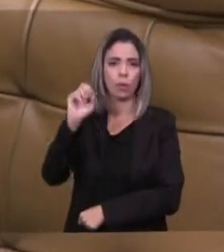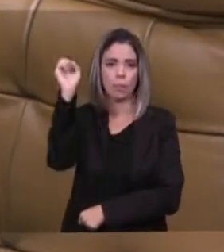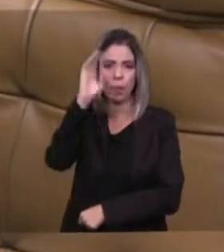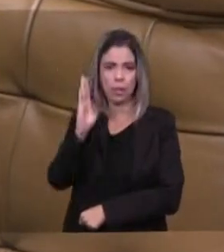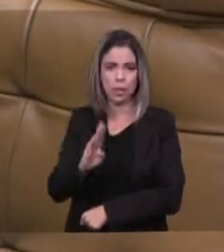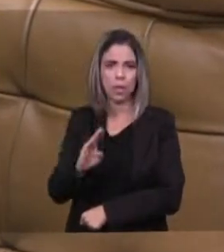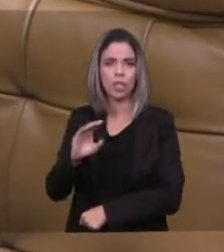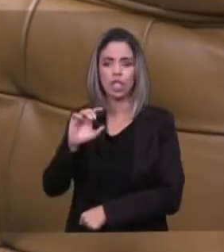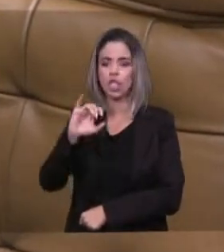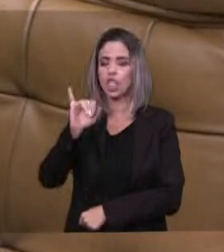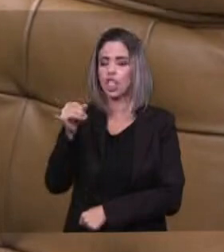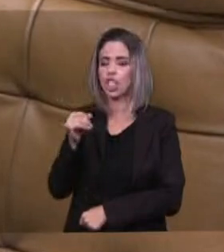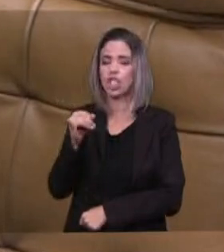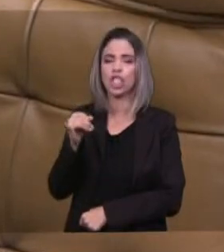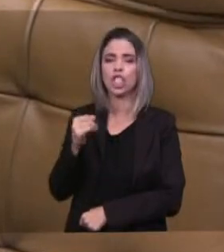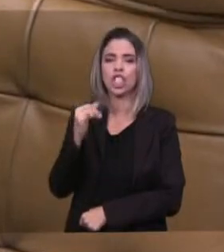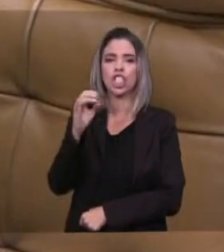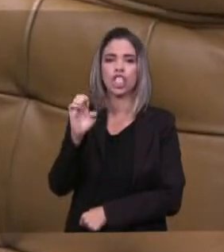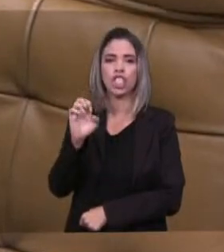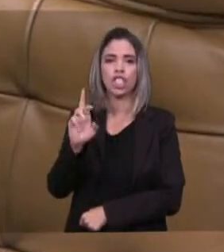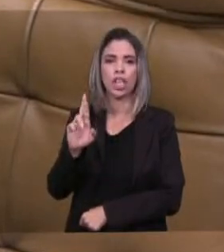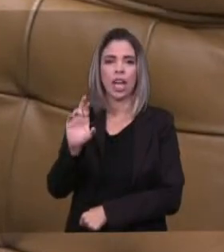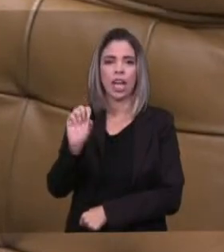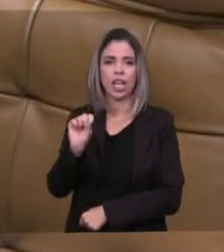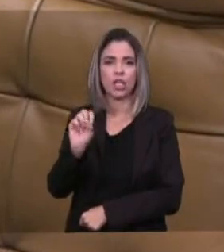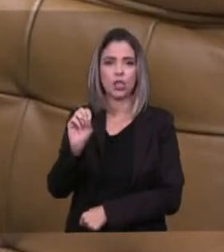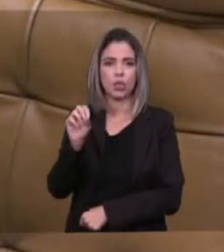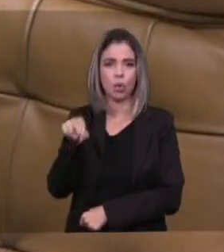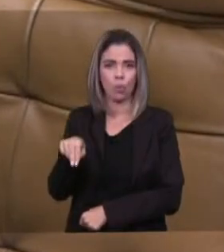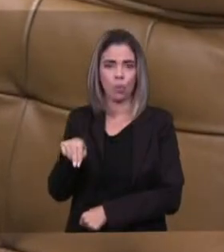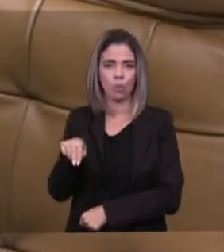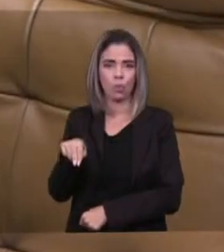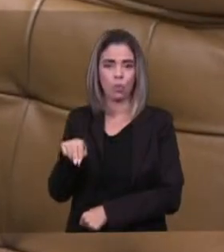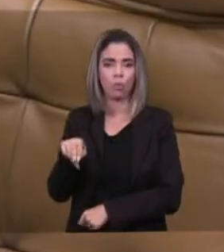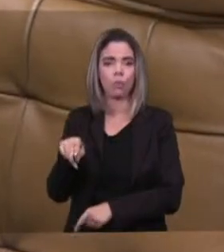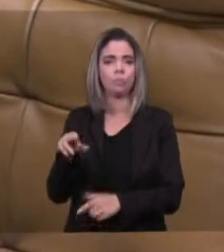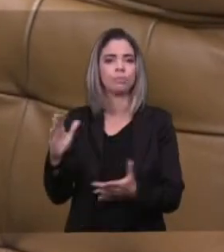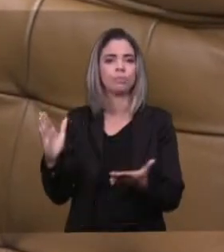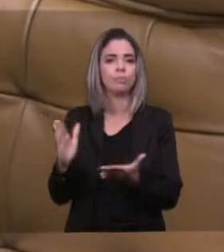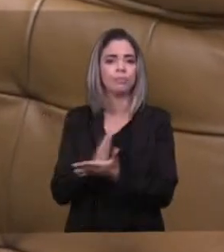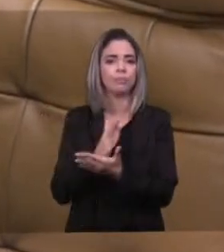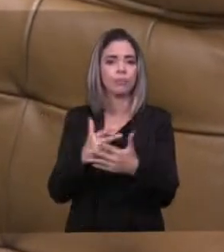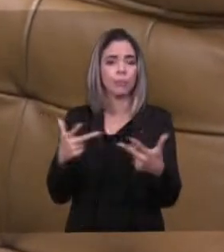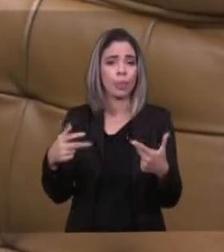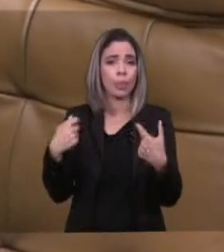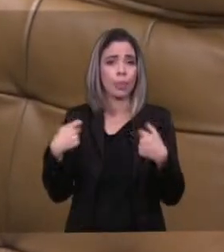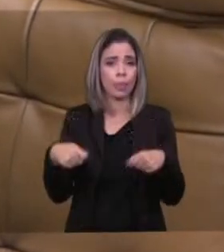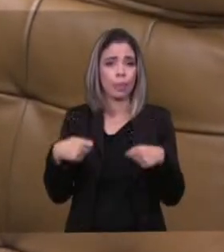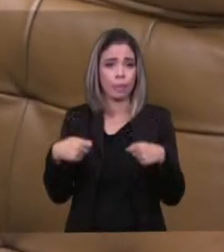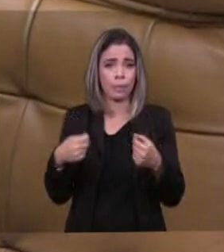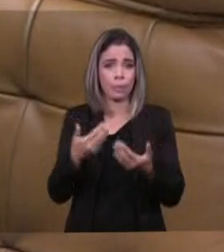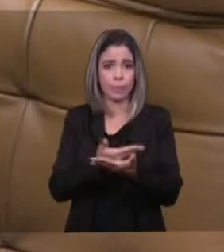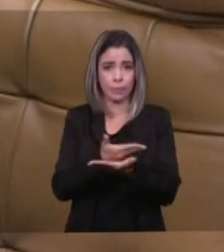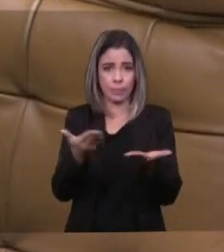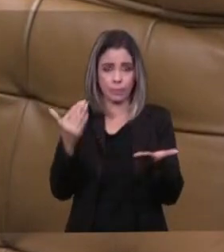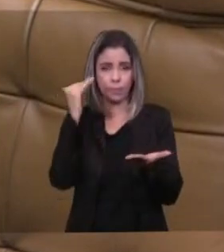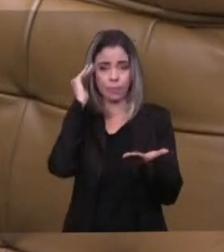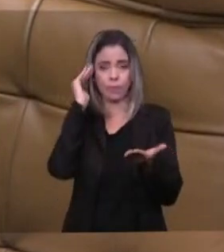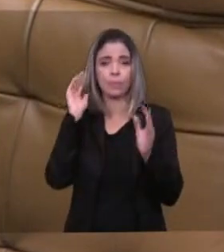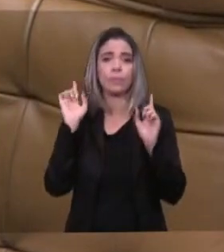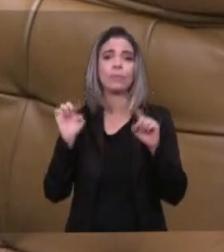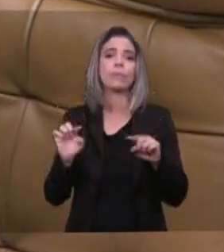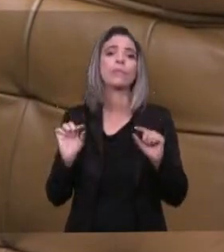Pessoa como nós, conversou. E aí, algumas coisas que acho que as pessoas precisam entender.